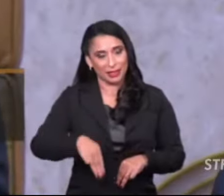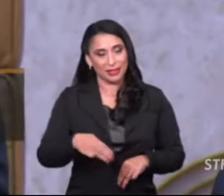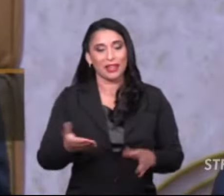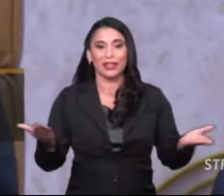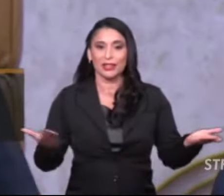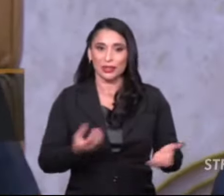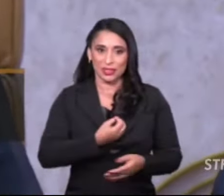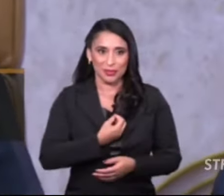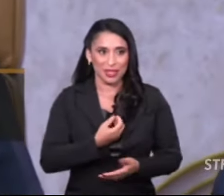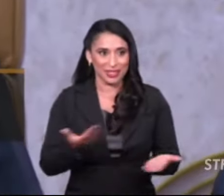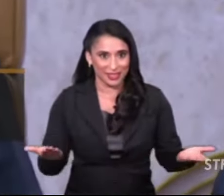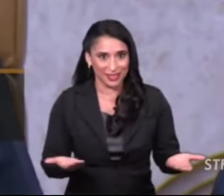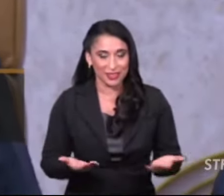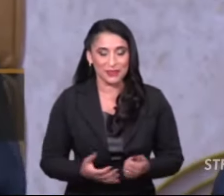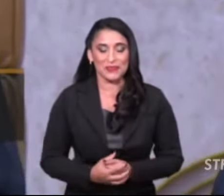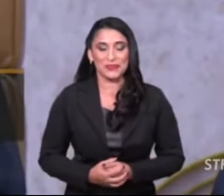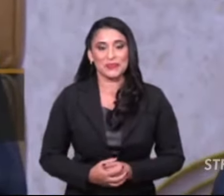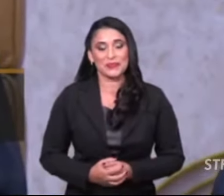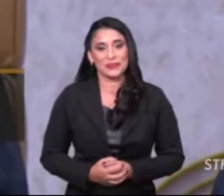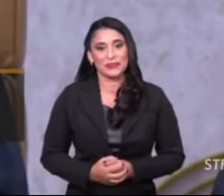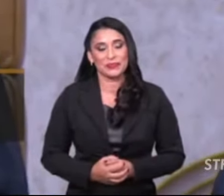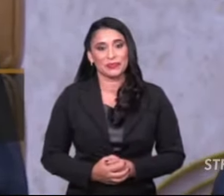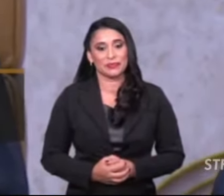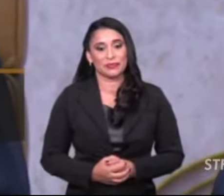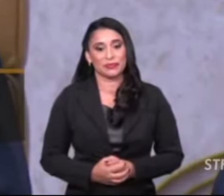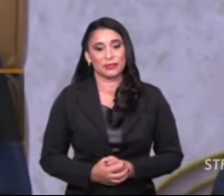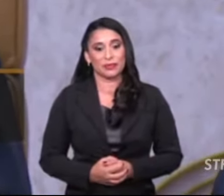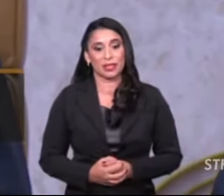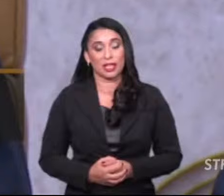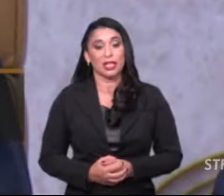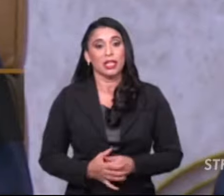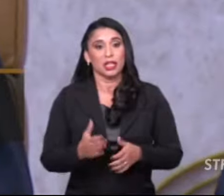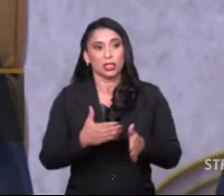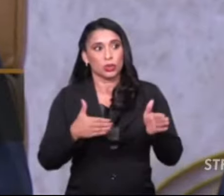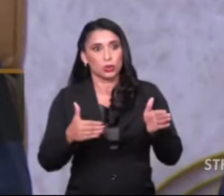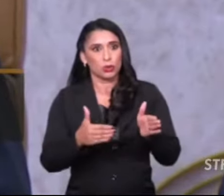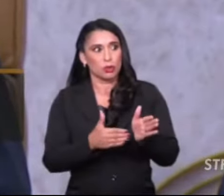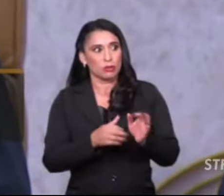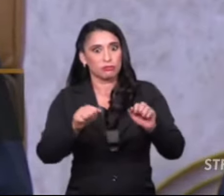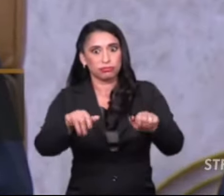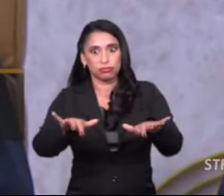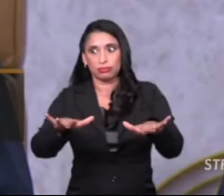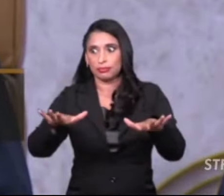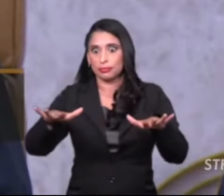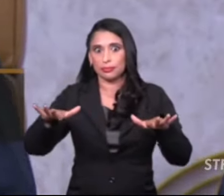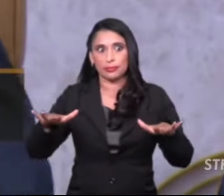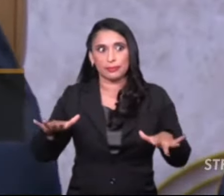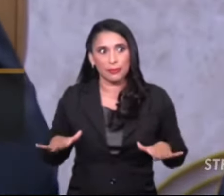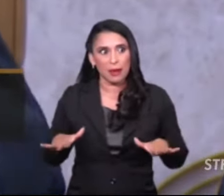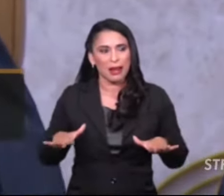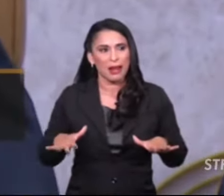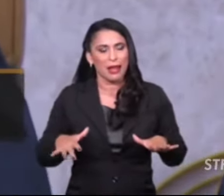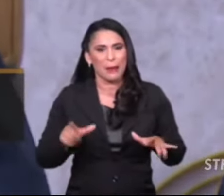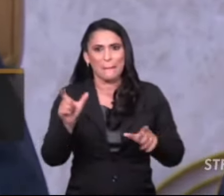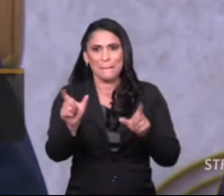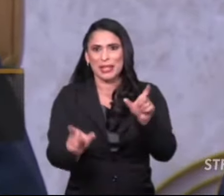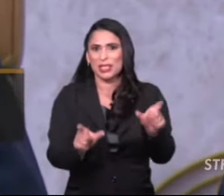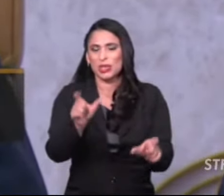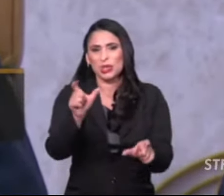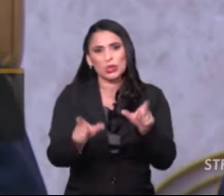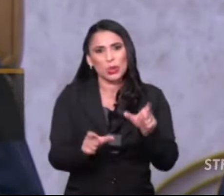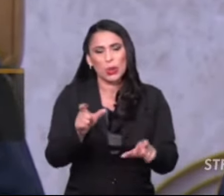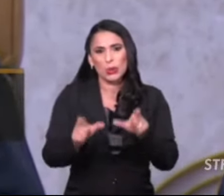a presença. E, na verdade, a presença maciça nesse plenário de pessoas de visões políticas